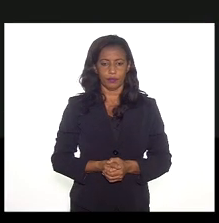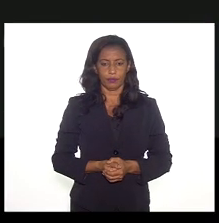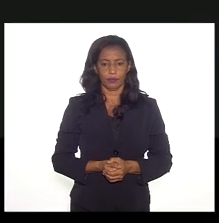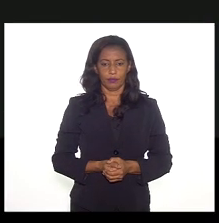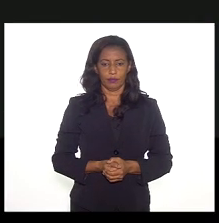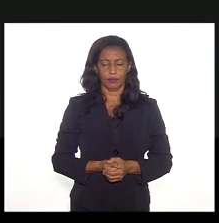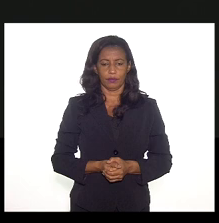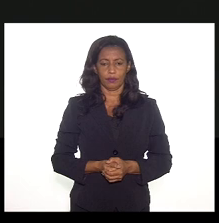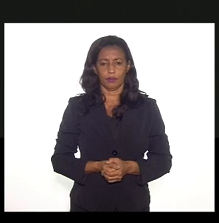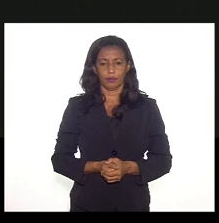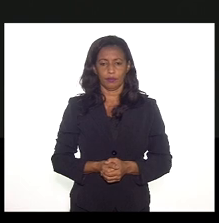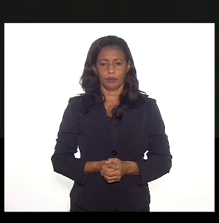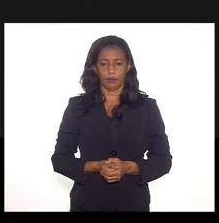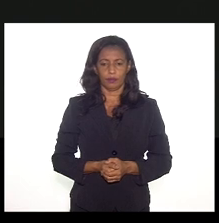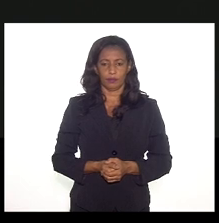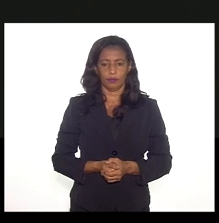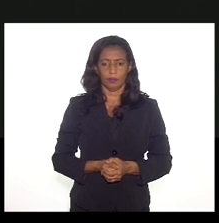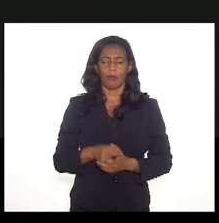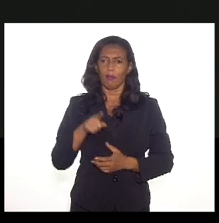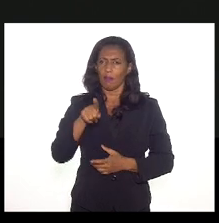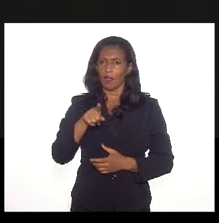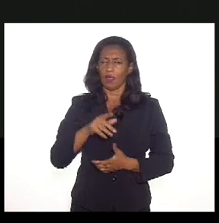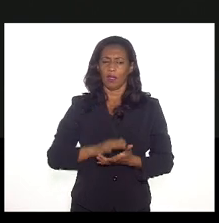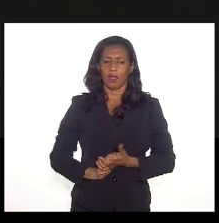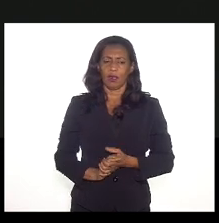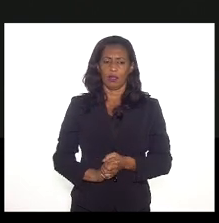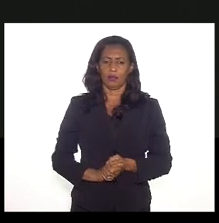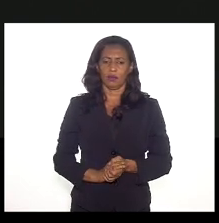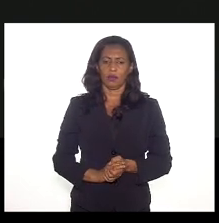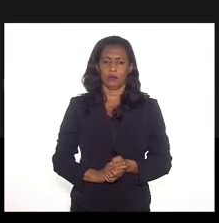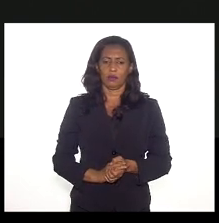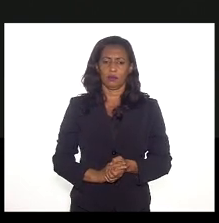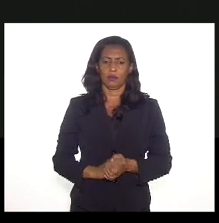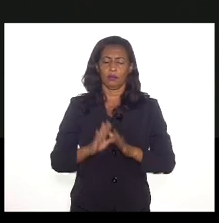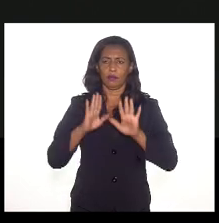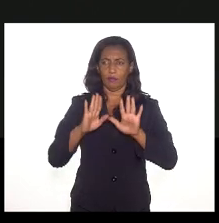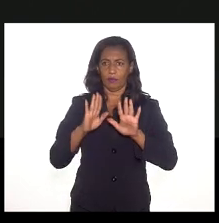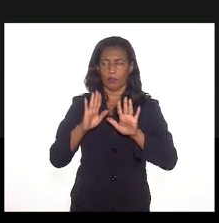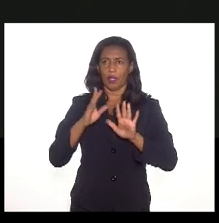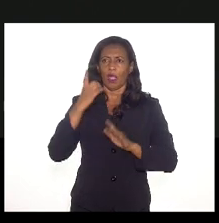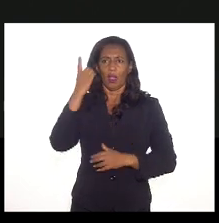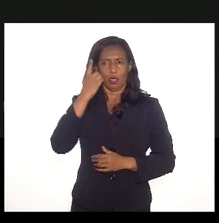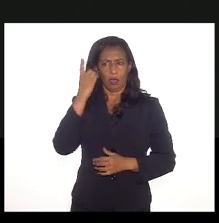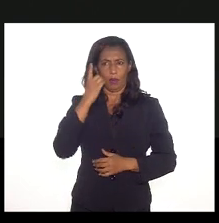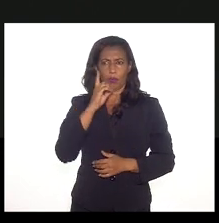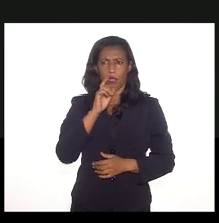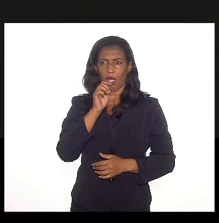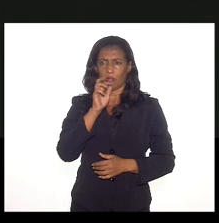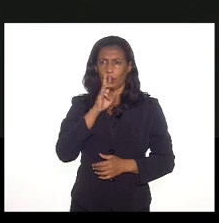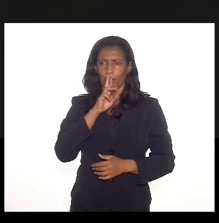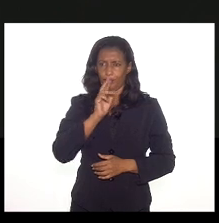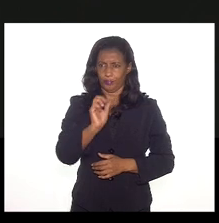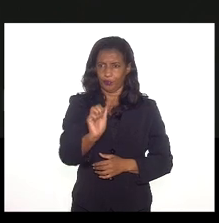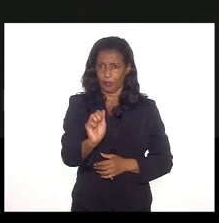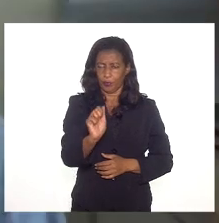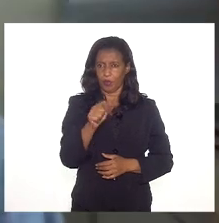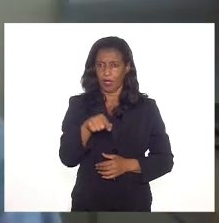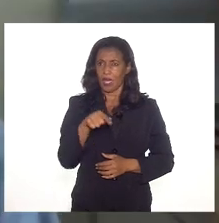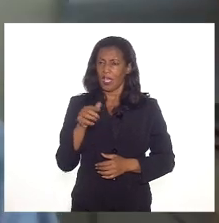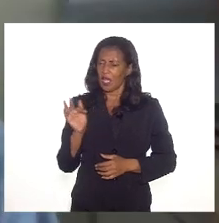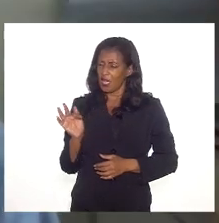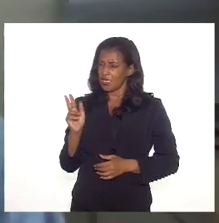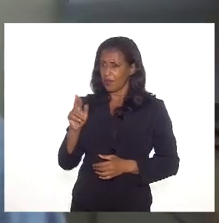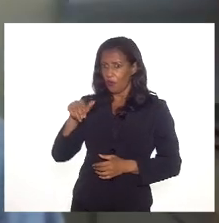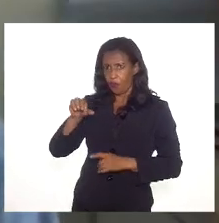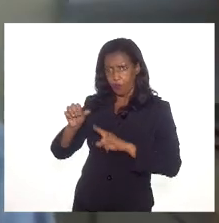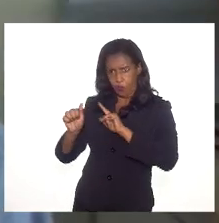Deputado Luiz Paulo, a gente pode suprimir essa história de município. Mas não pode, deputado Amorim, porque o fundo, esse fundo, ele é para